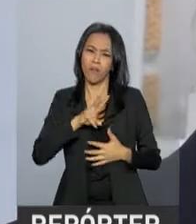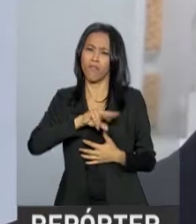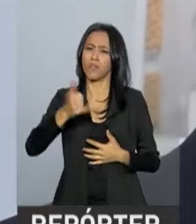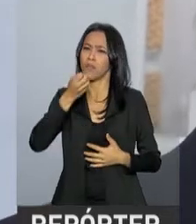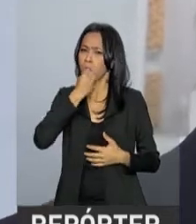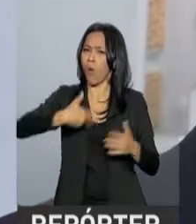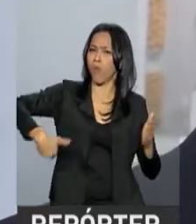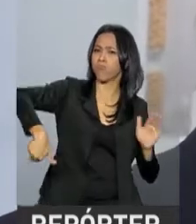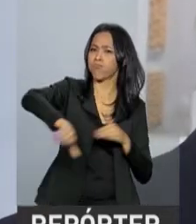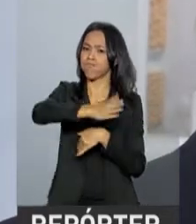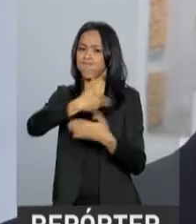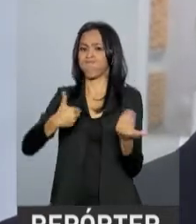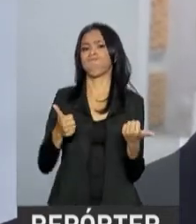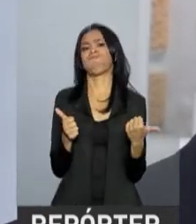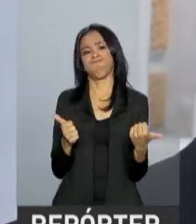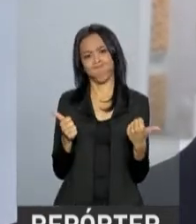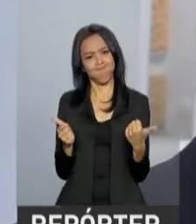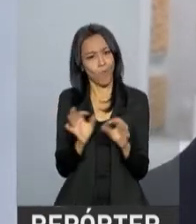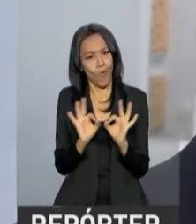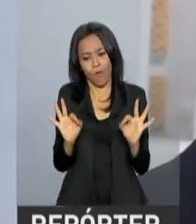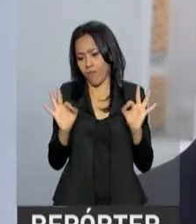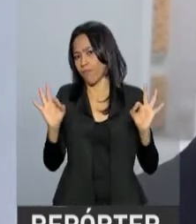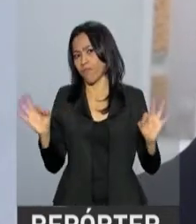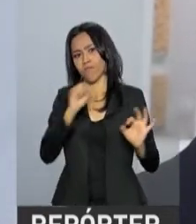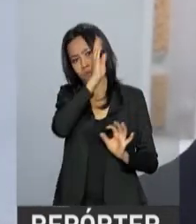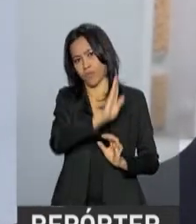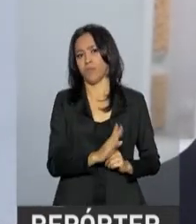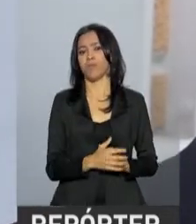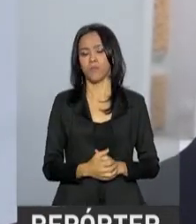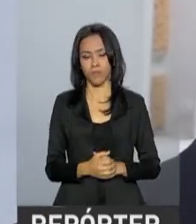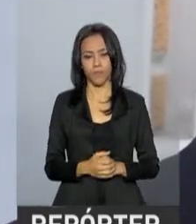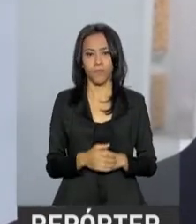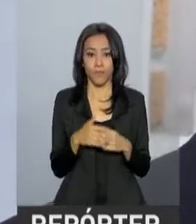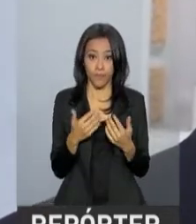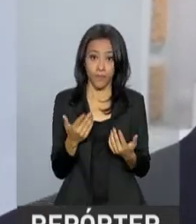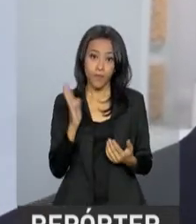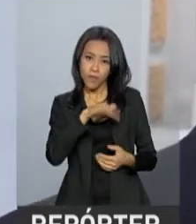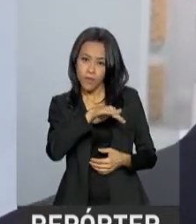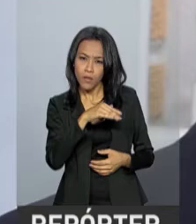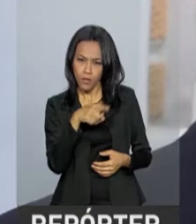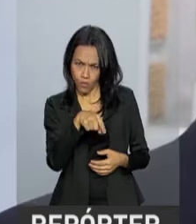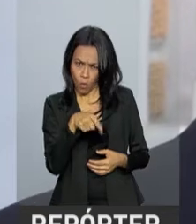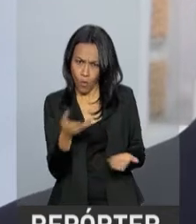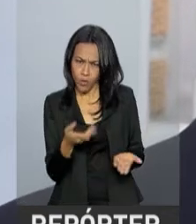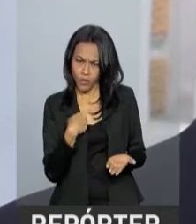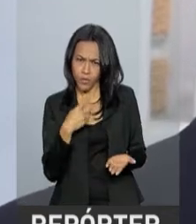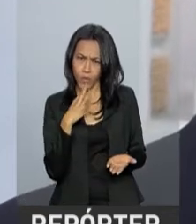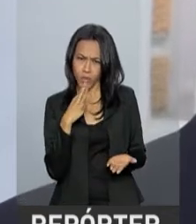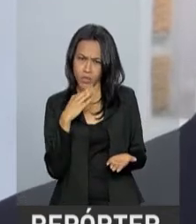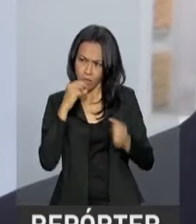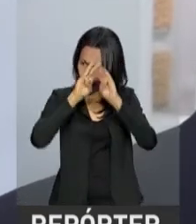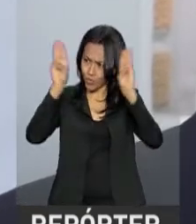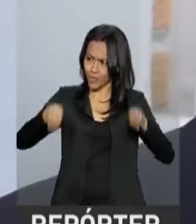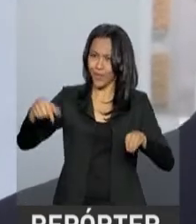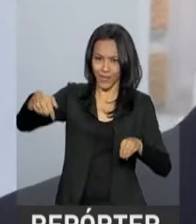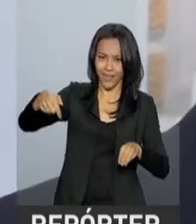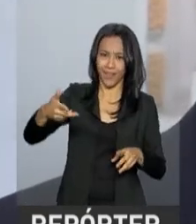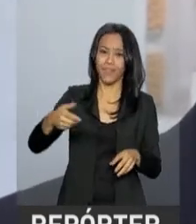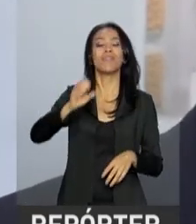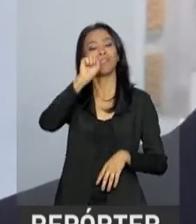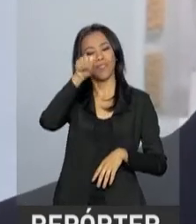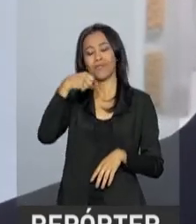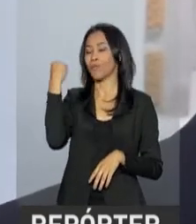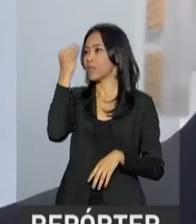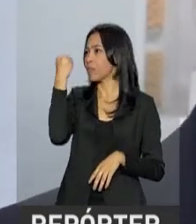uma cooperação uma cooperação muito frutífera para o brasil e aí no senhor conheceu hoje um pouco do museu mineiro foi uma